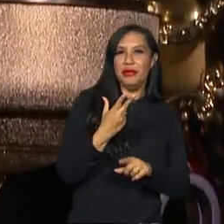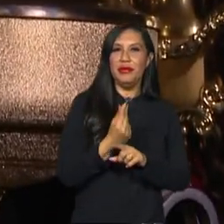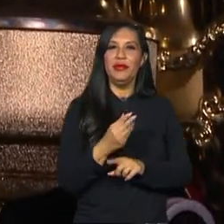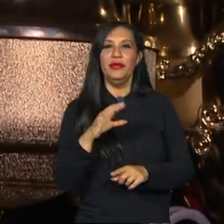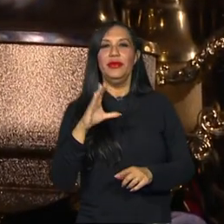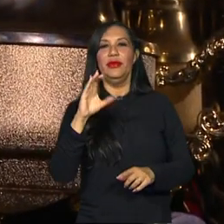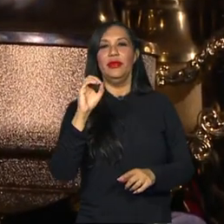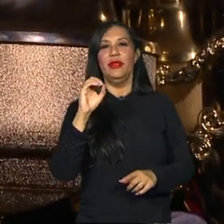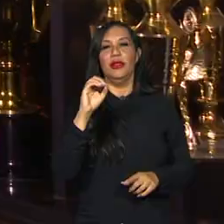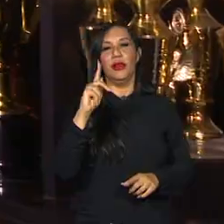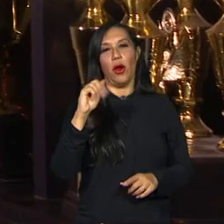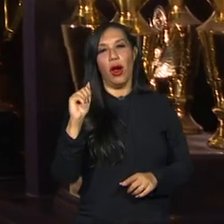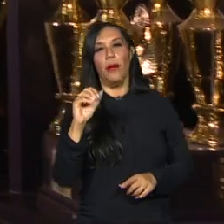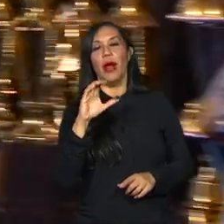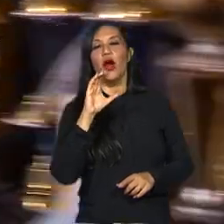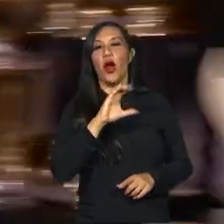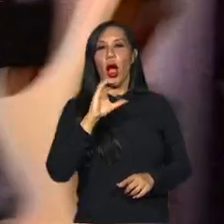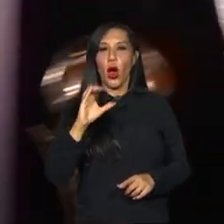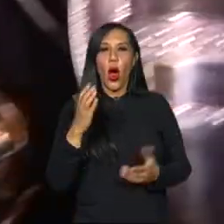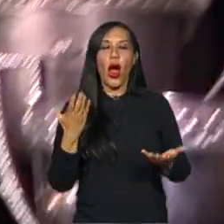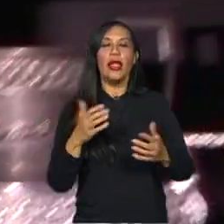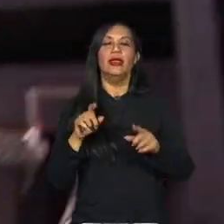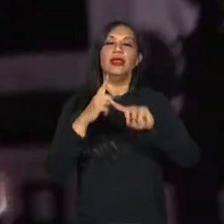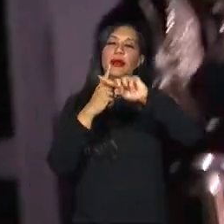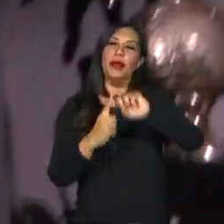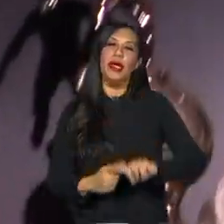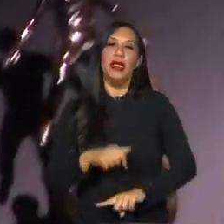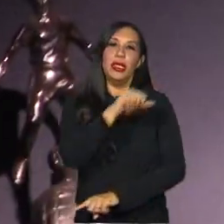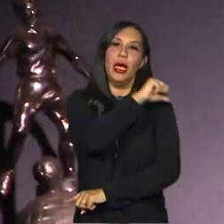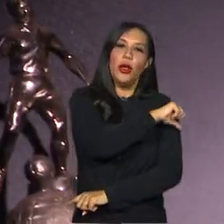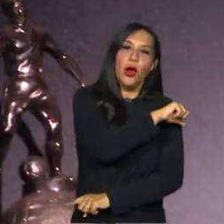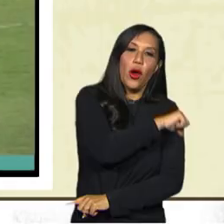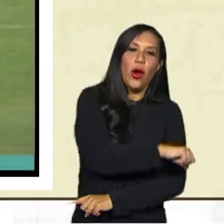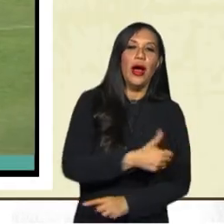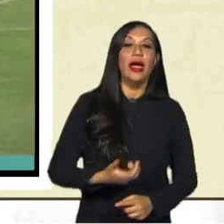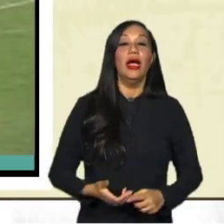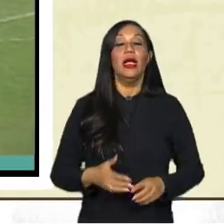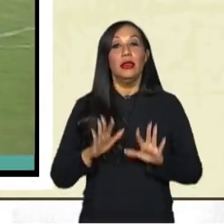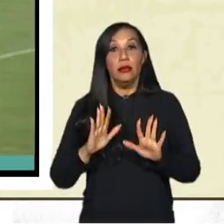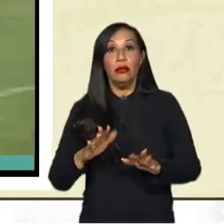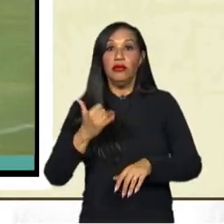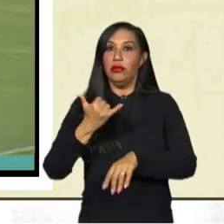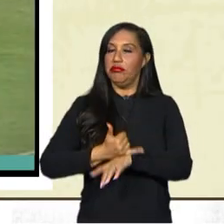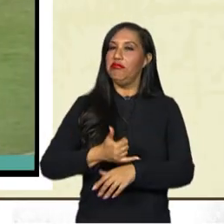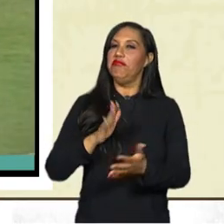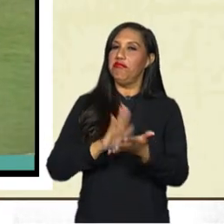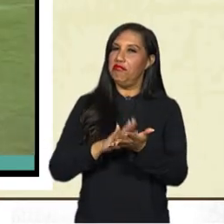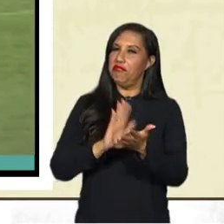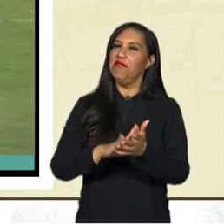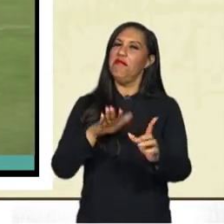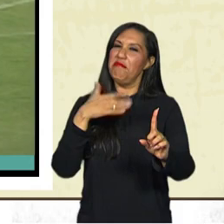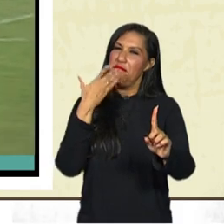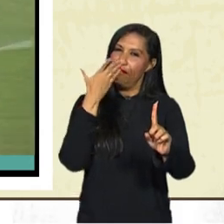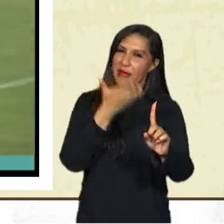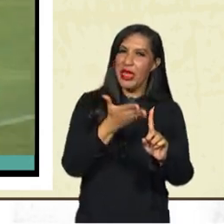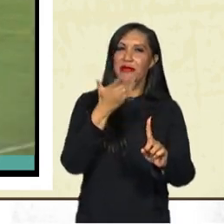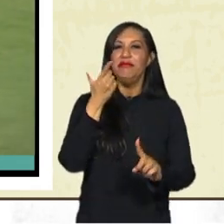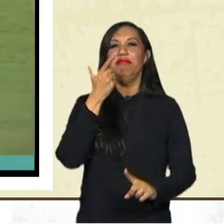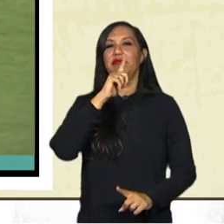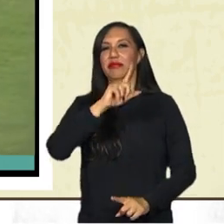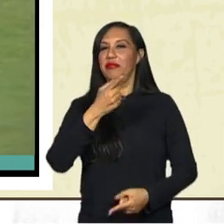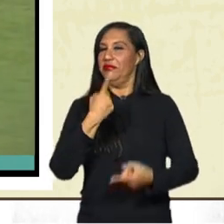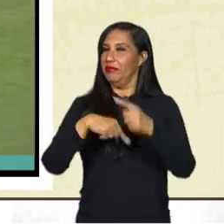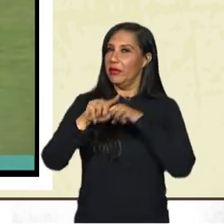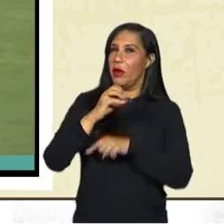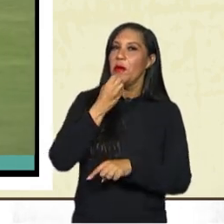Copa Coca-Cola, foi no Campeonato Carioca. E o Volta Redonda fez por merecer, né? Onde chegou. Acho que foi